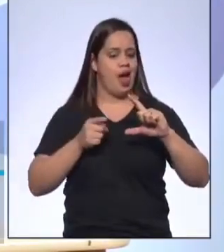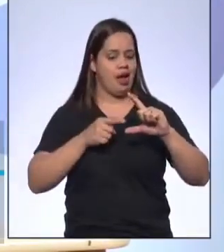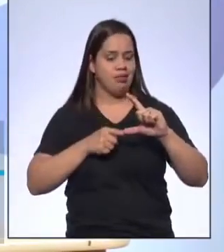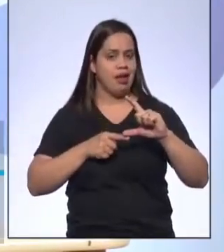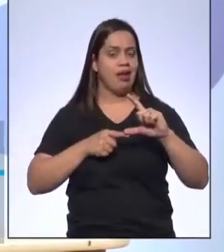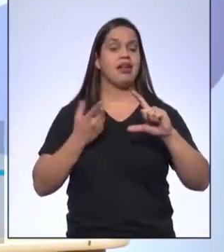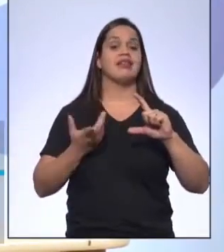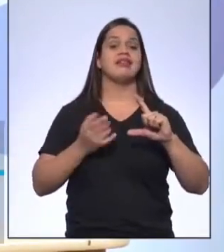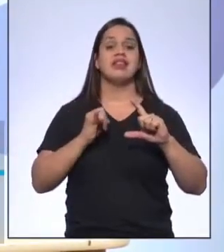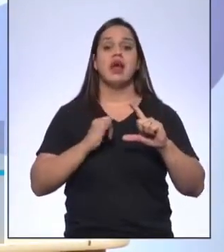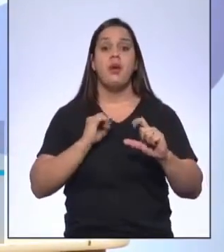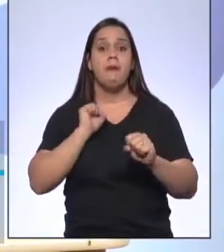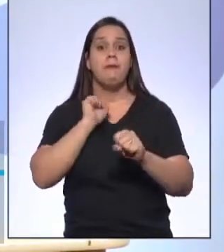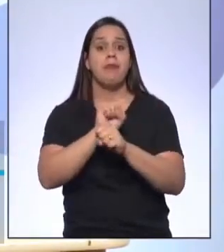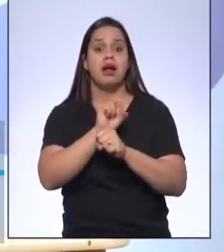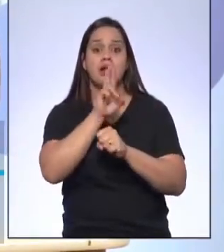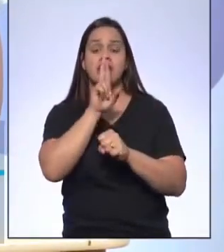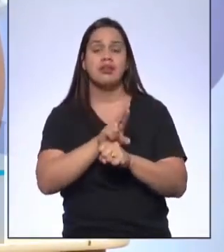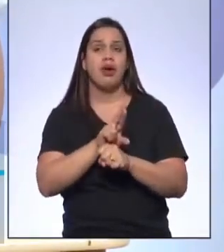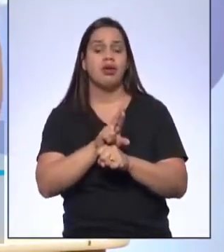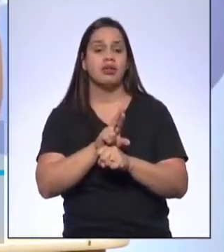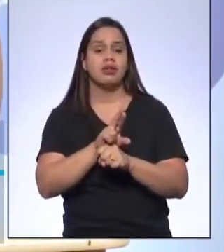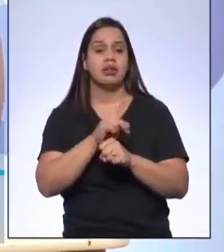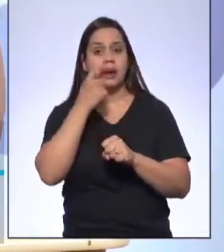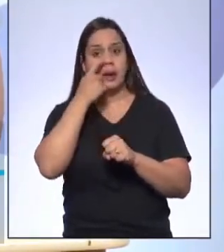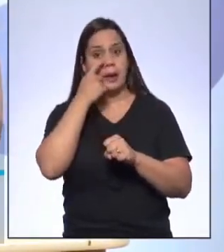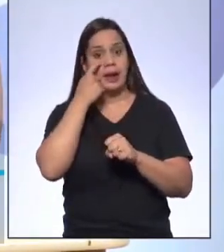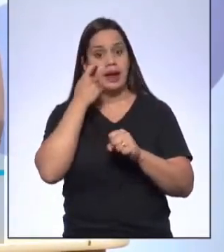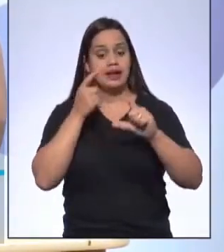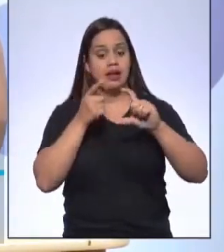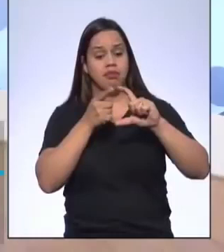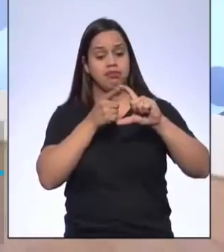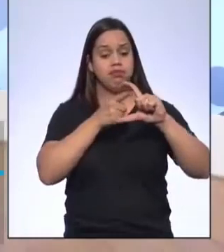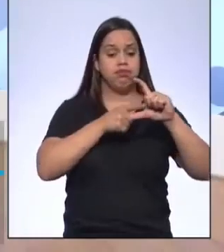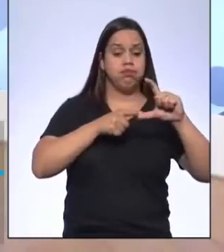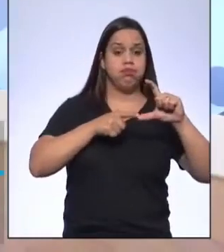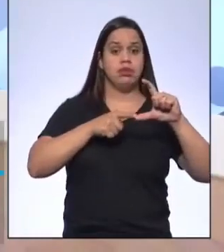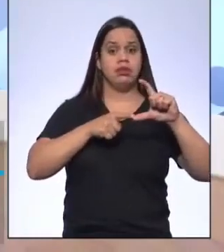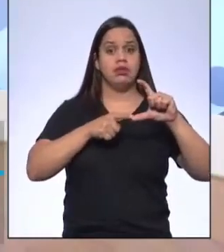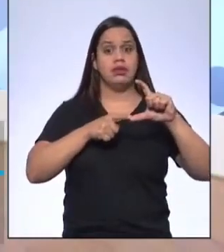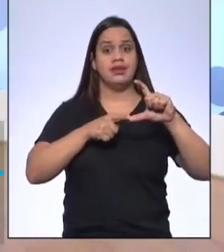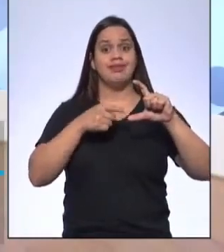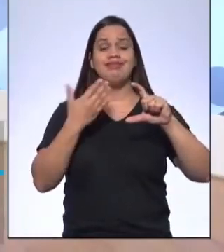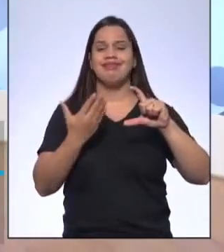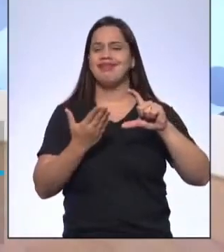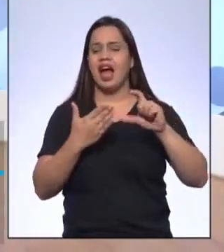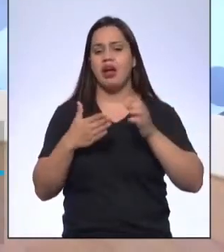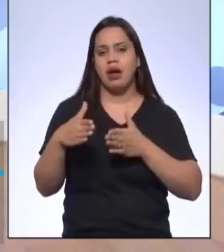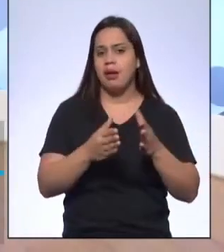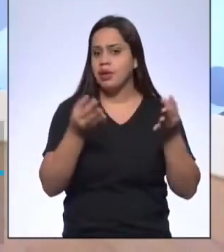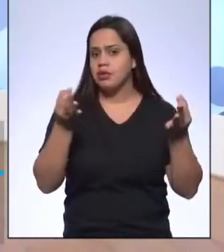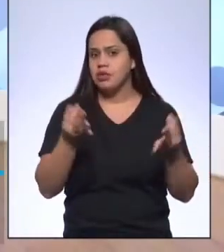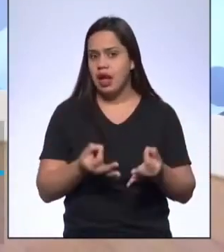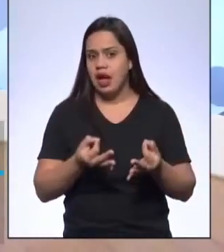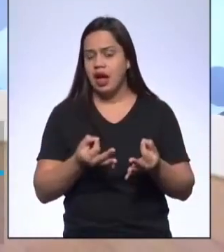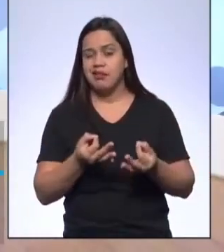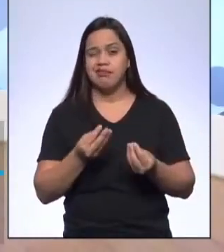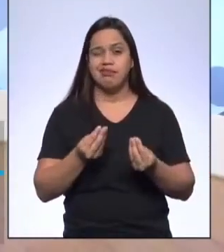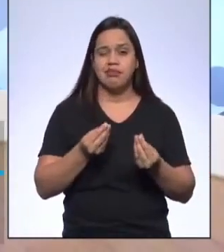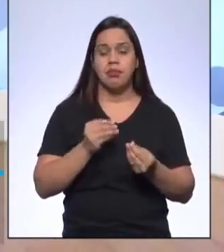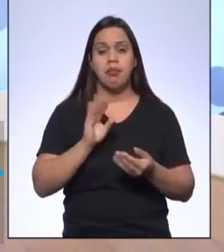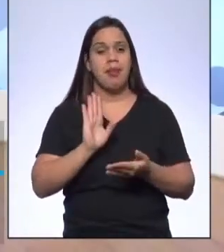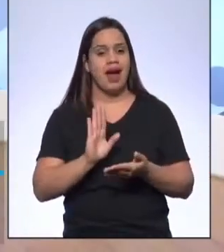ali, ela está, né, no caminho certo, no meio certo, mas vai ficar faltando